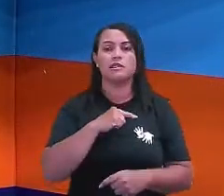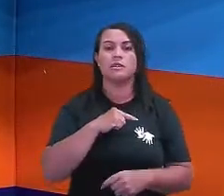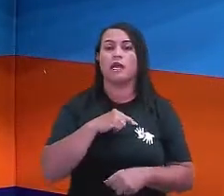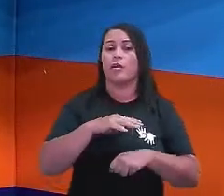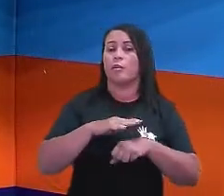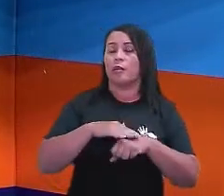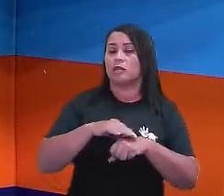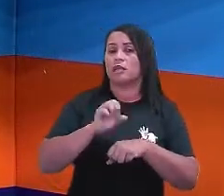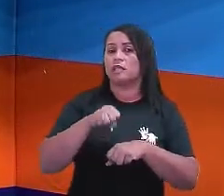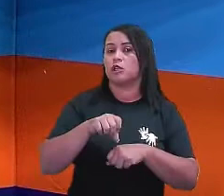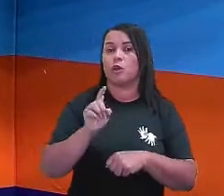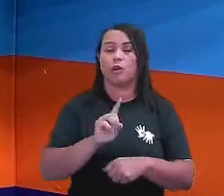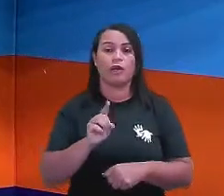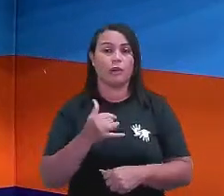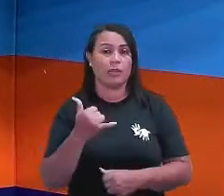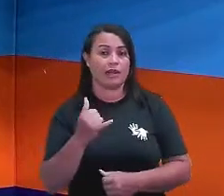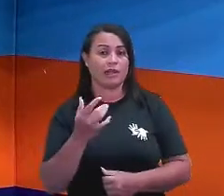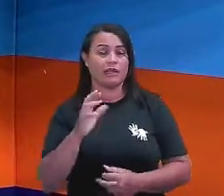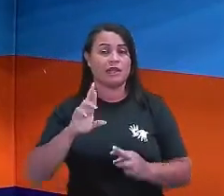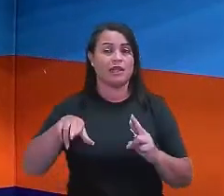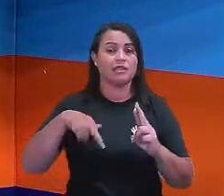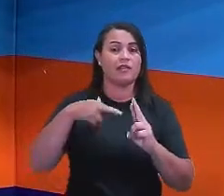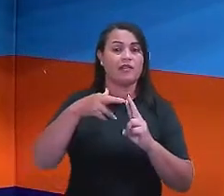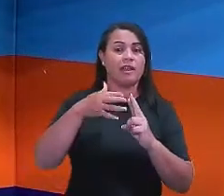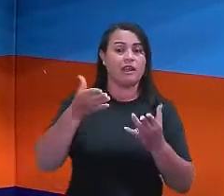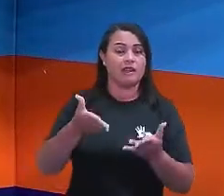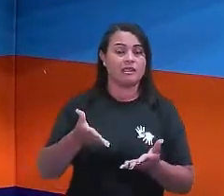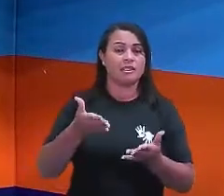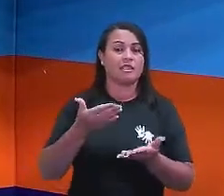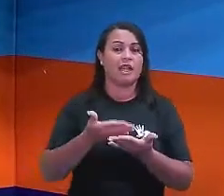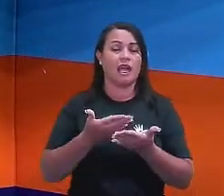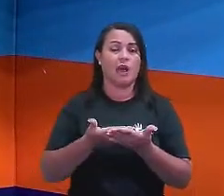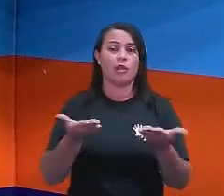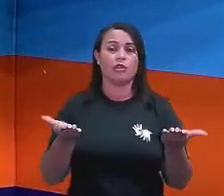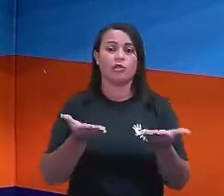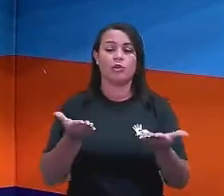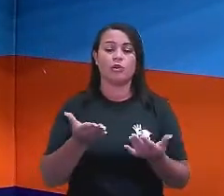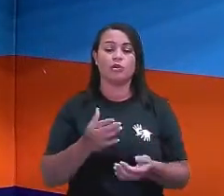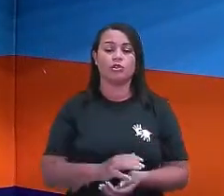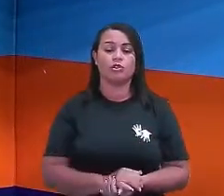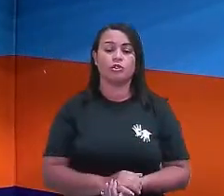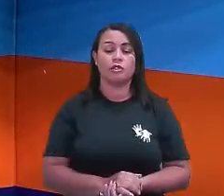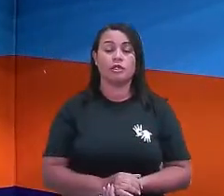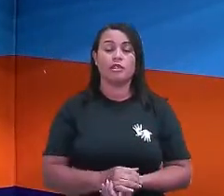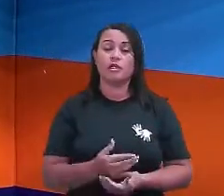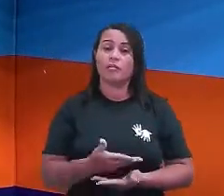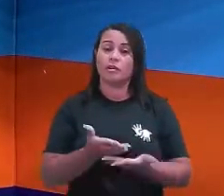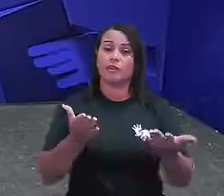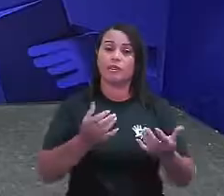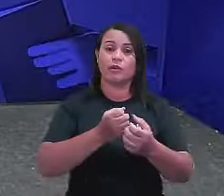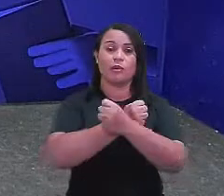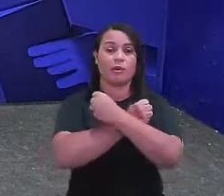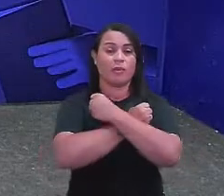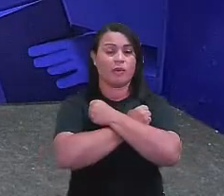não. Beleza? As referências da aula de hoje e para você, o meu abraço.